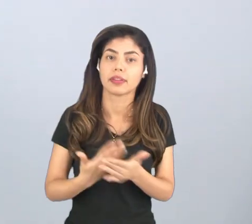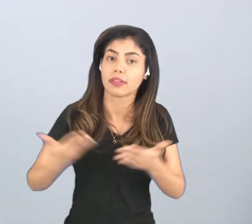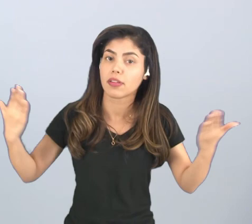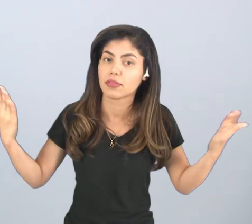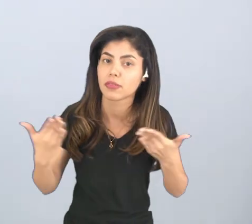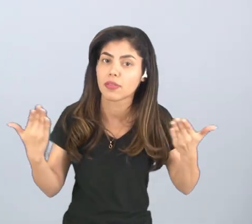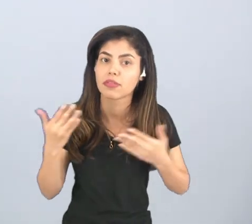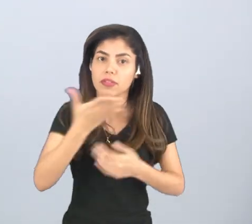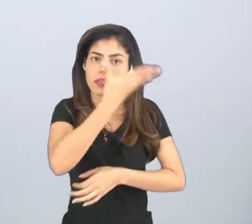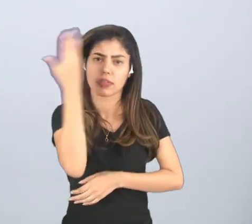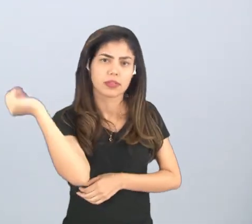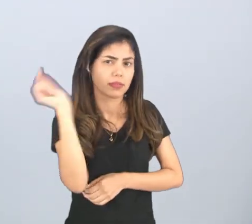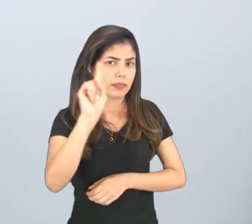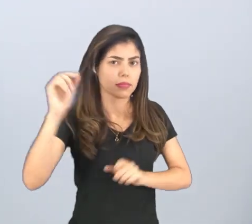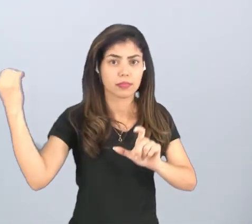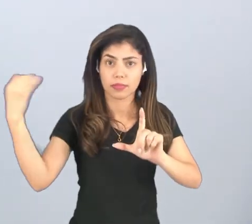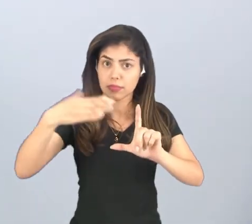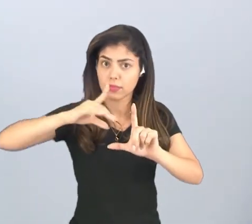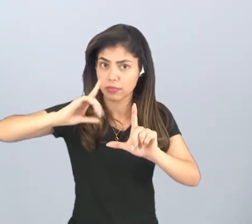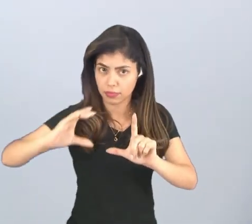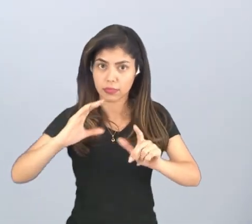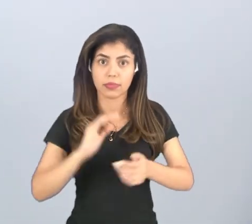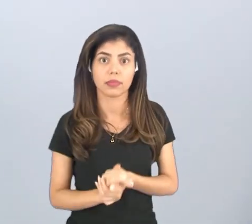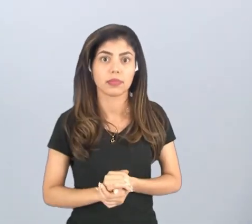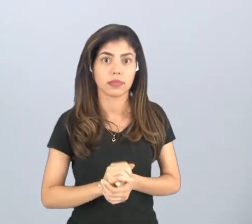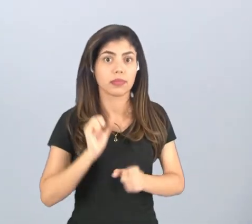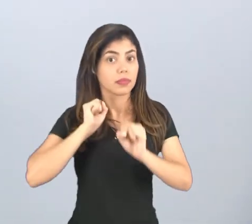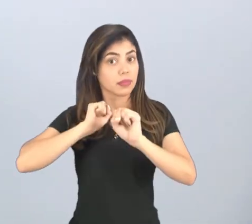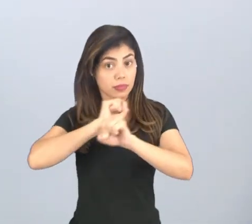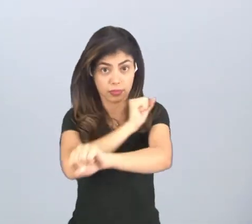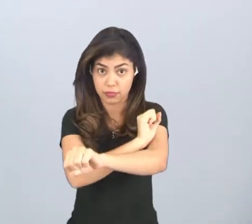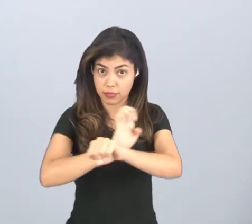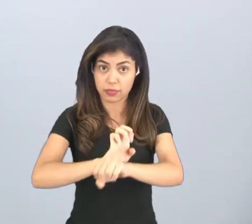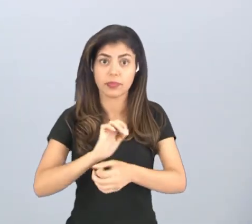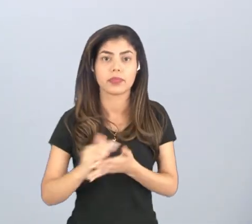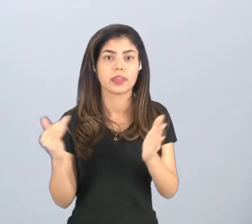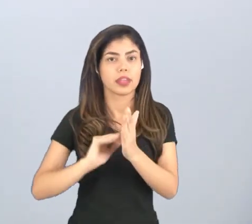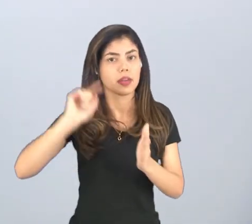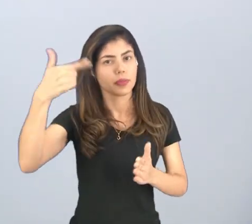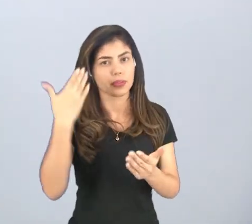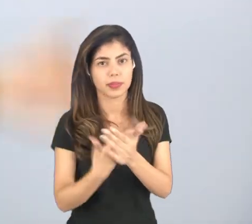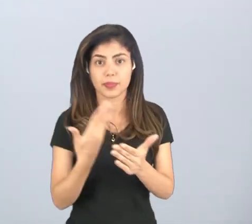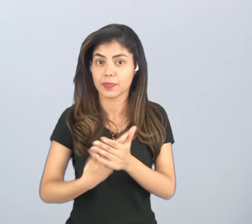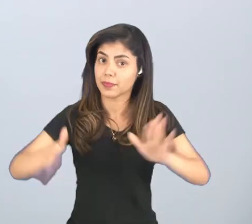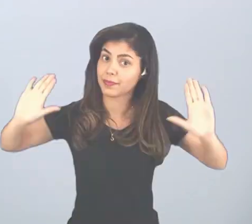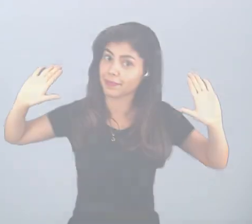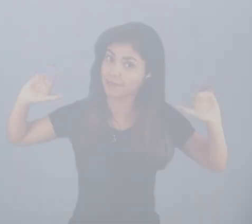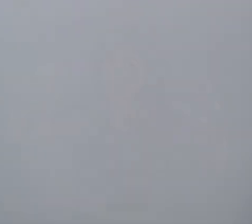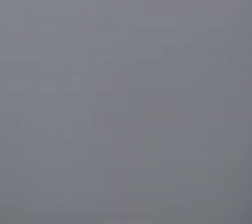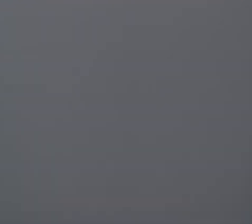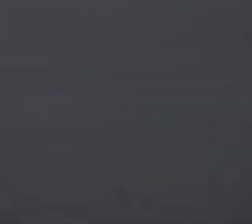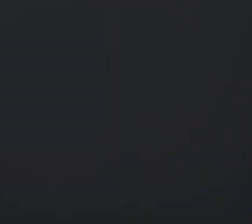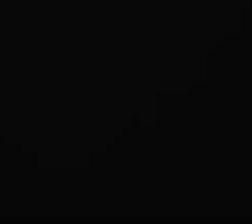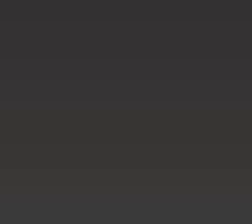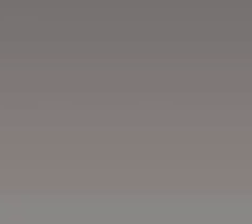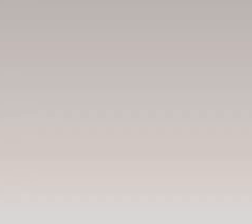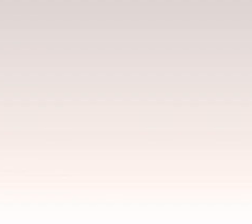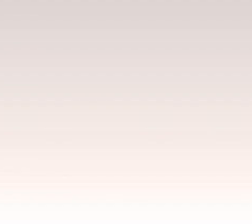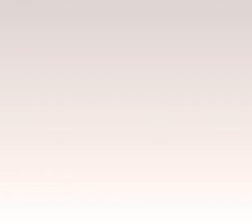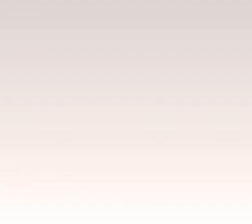é de hoje não esqueçam de acessar o Portal educ da secretaria de educação e até o nosso próximo encontro tchau